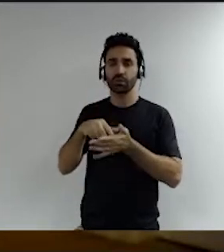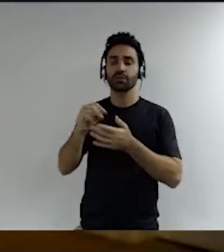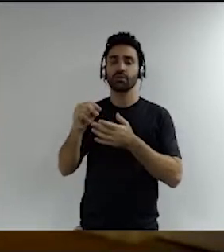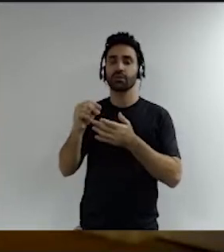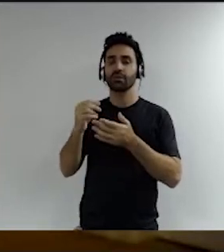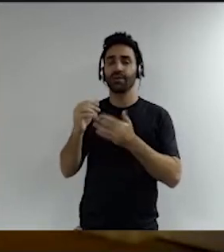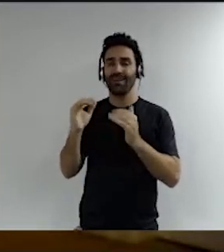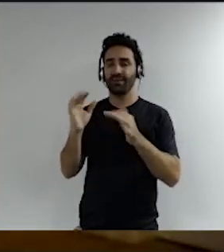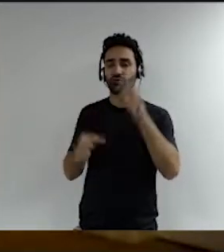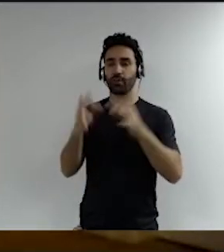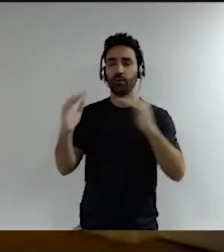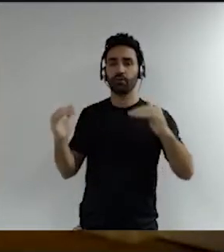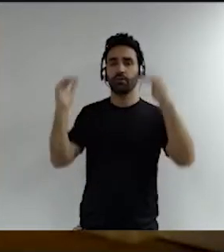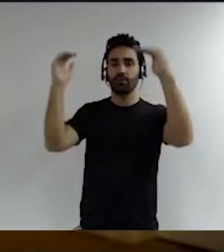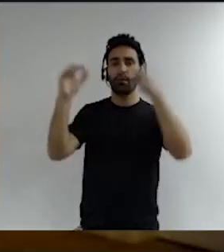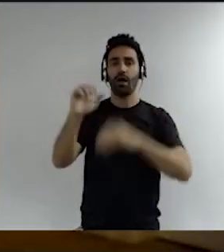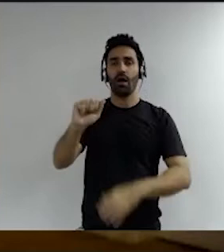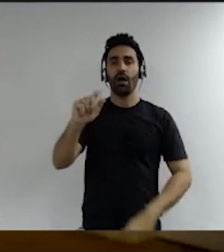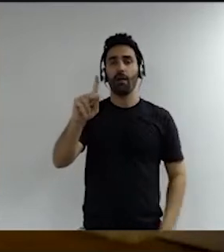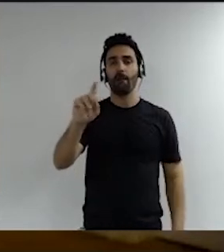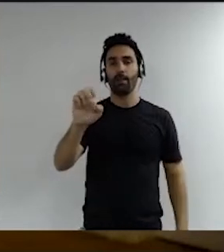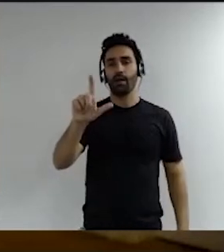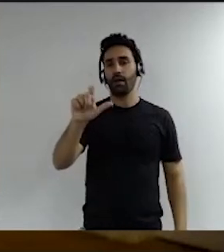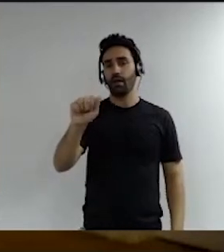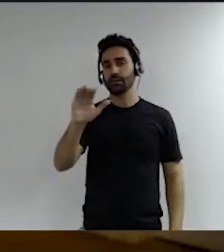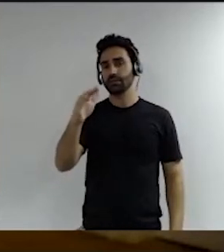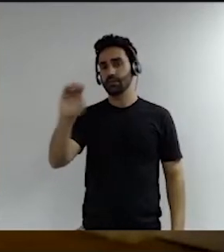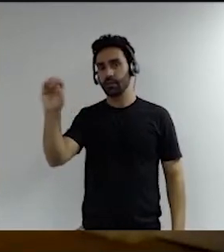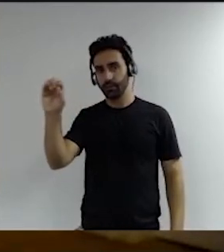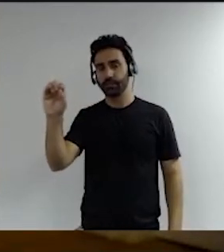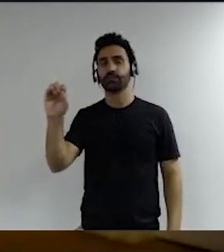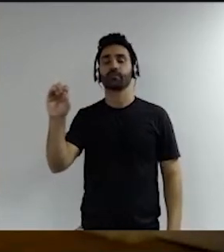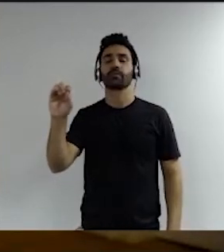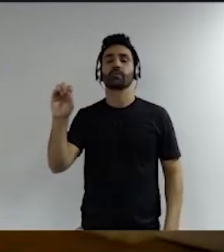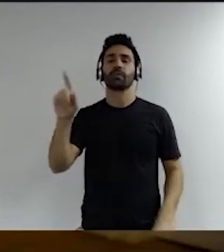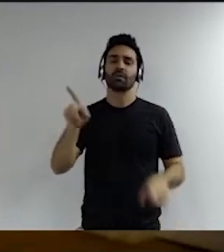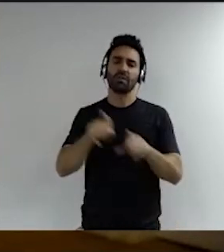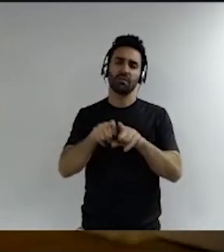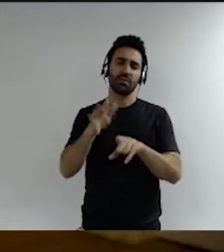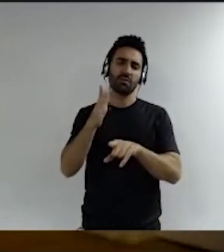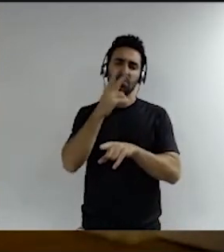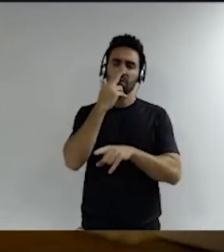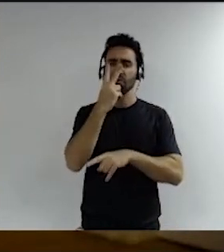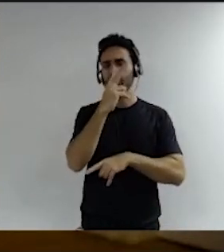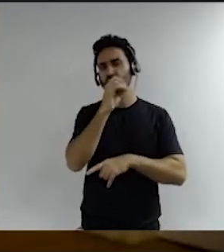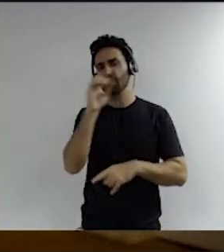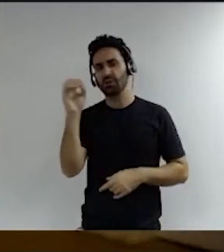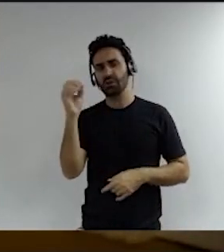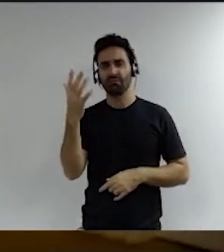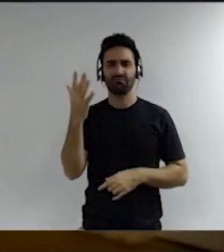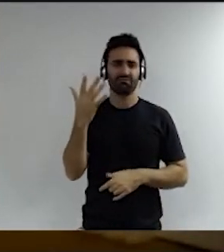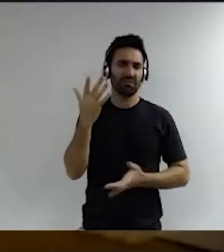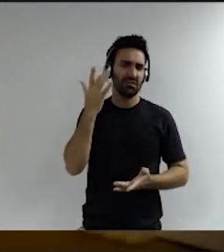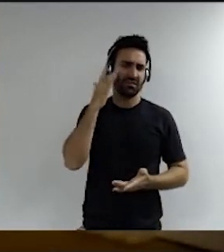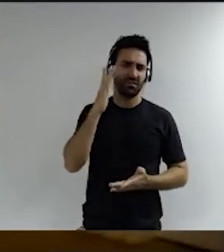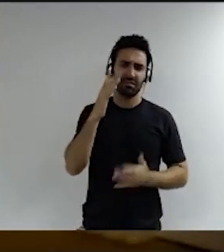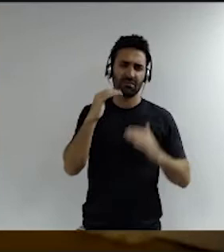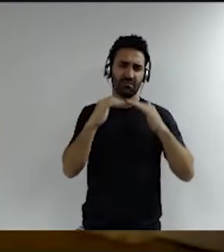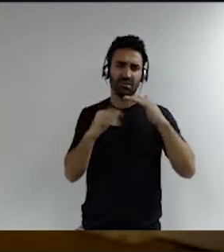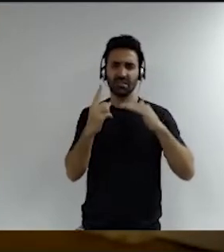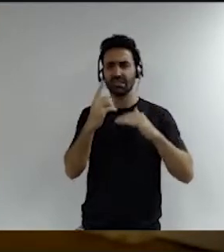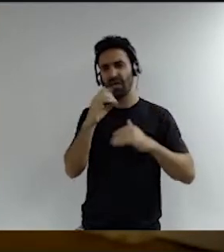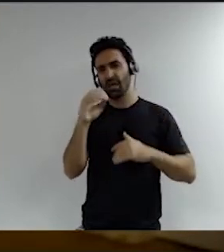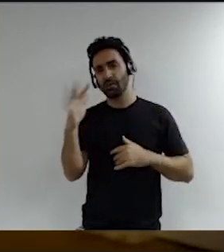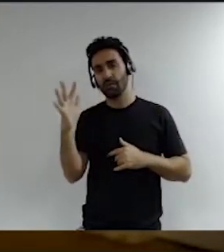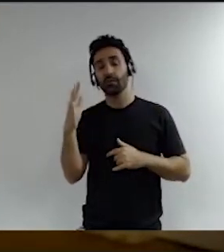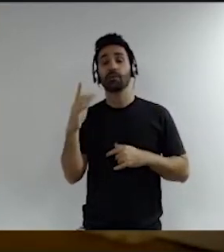apelação. E aí um número bem mais reduzido, que não passa de 200, nem 200, são 100 e poucos,